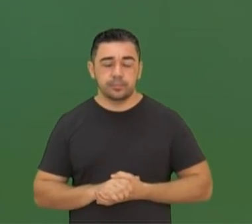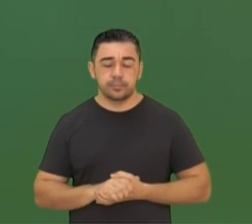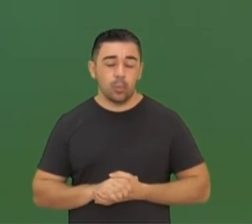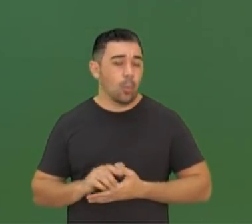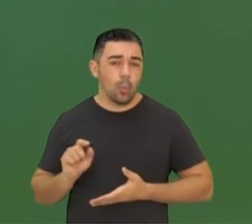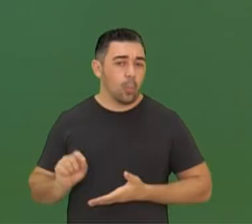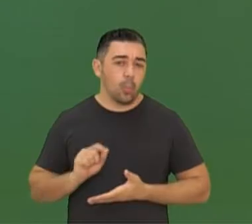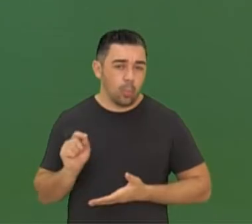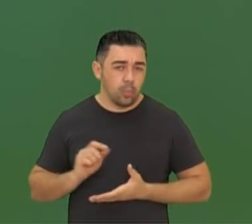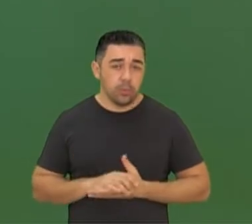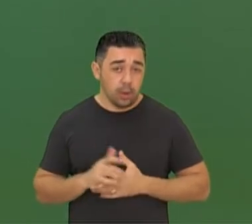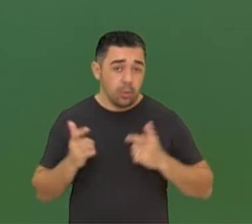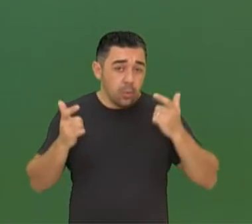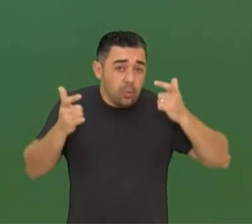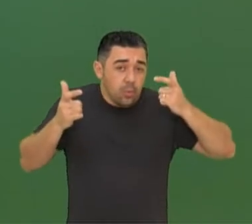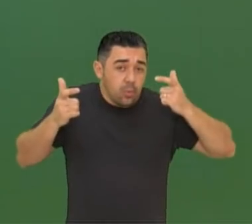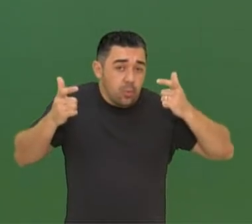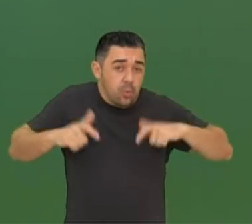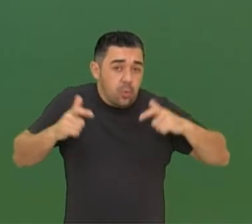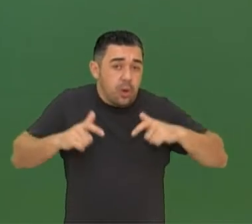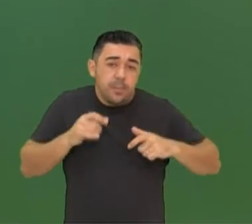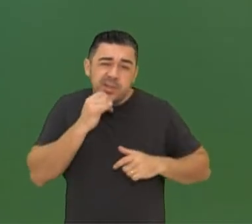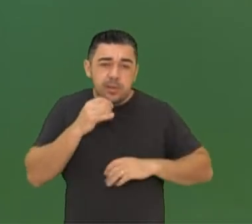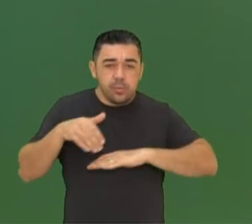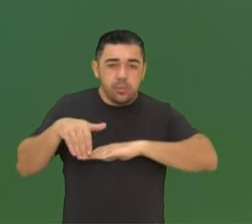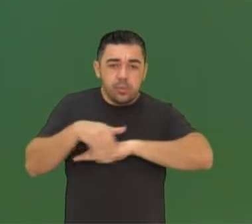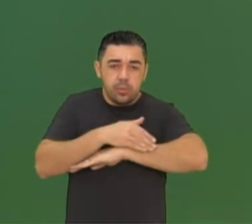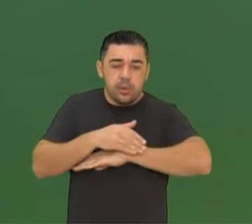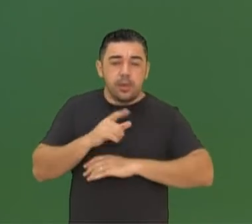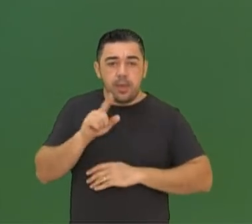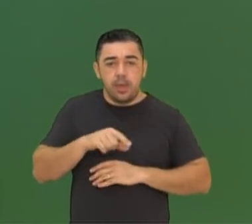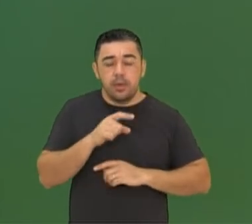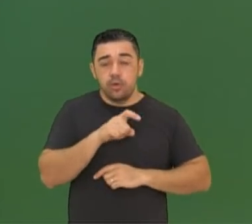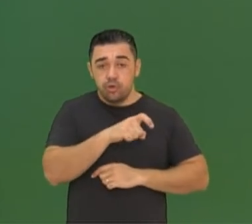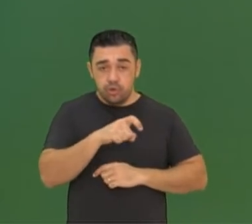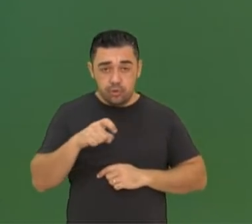esse ponto ele tem uma localização, um endereço no eixo X,